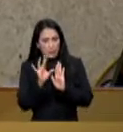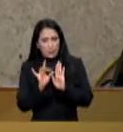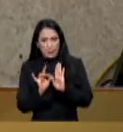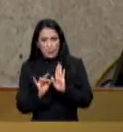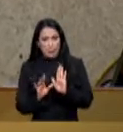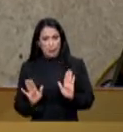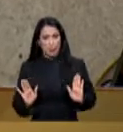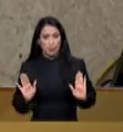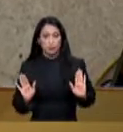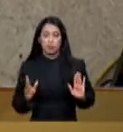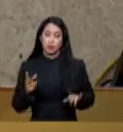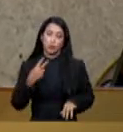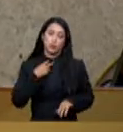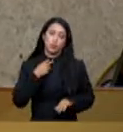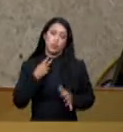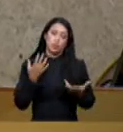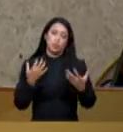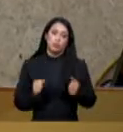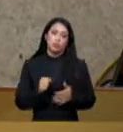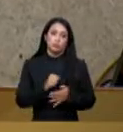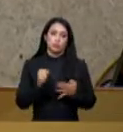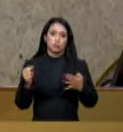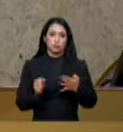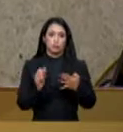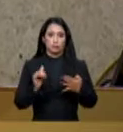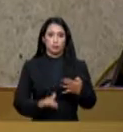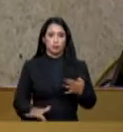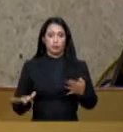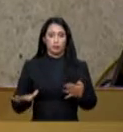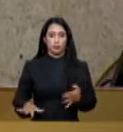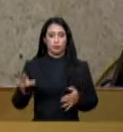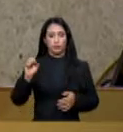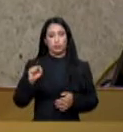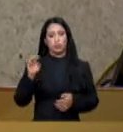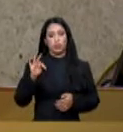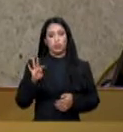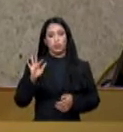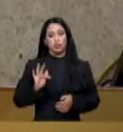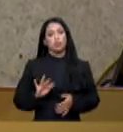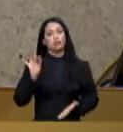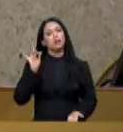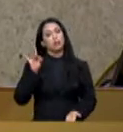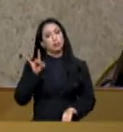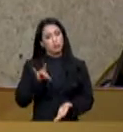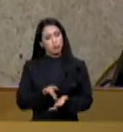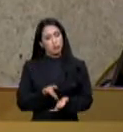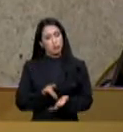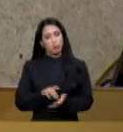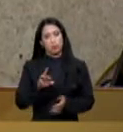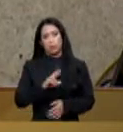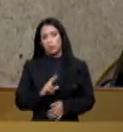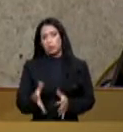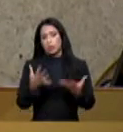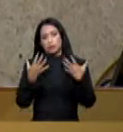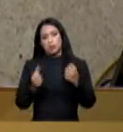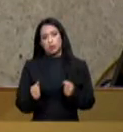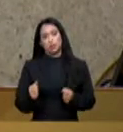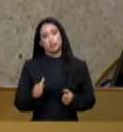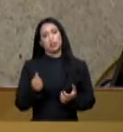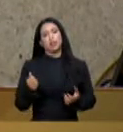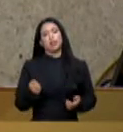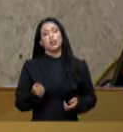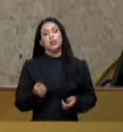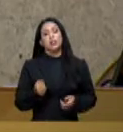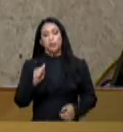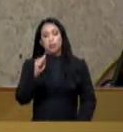nós não podemos olvidar a jurisprudência desta Suprema Corte, que é sólida pelo não conhecimento das ações de